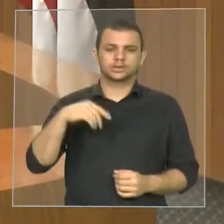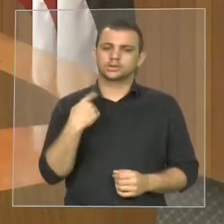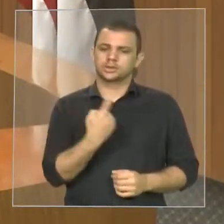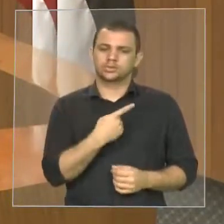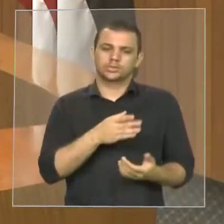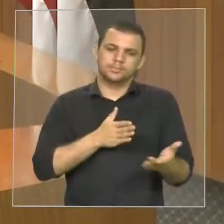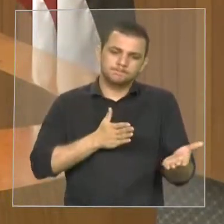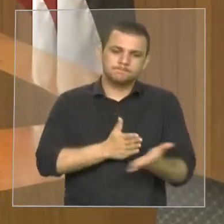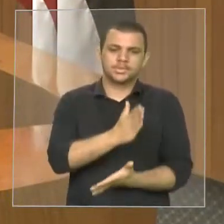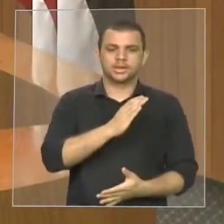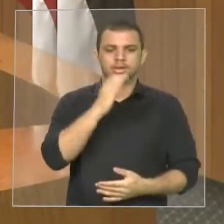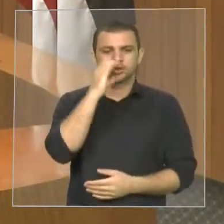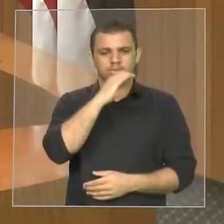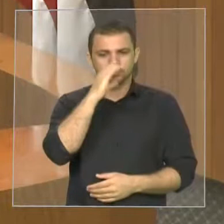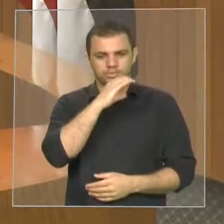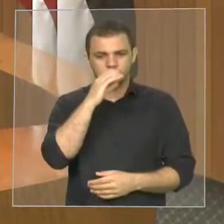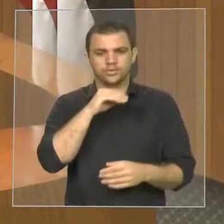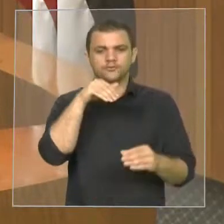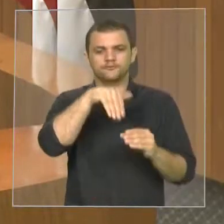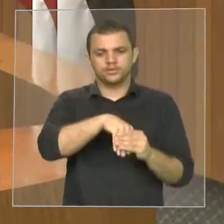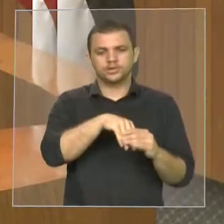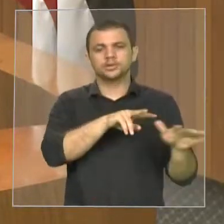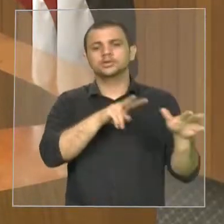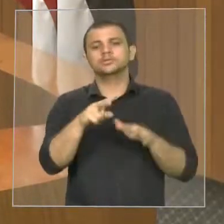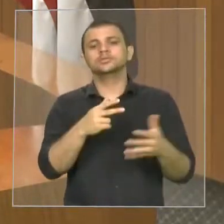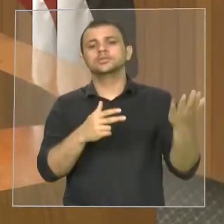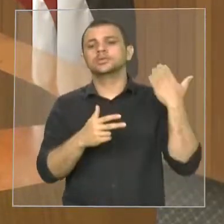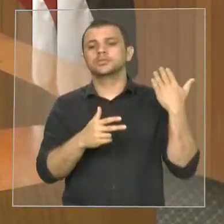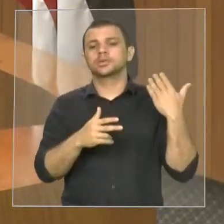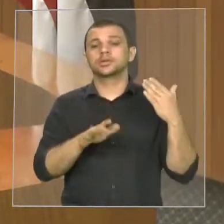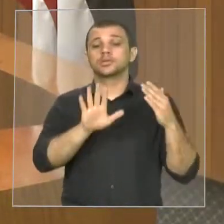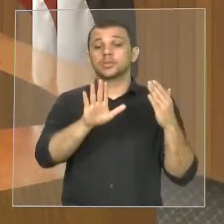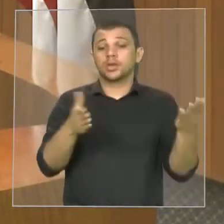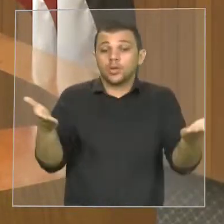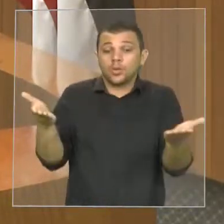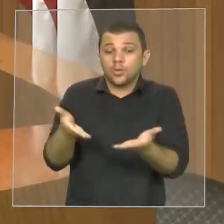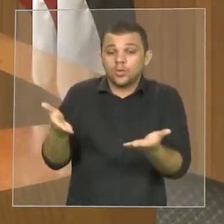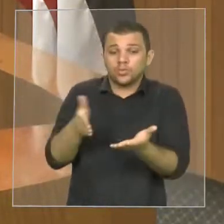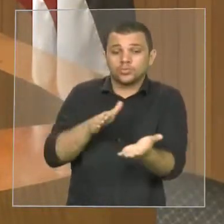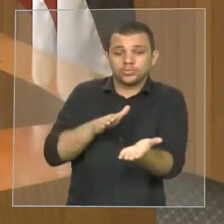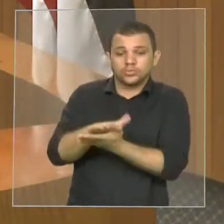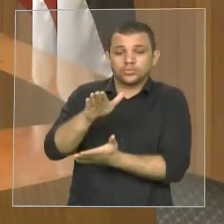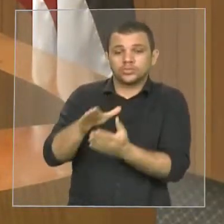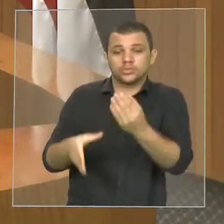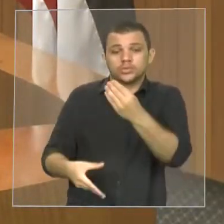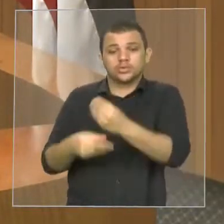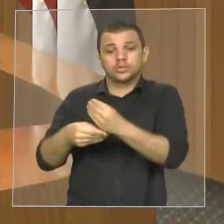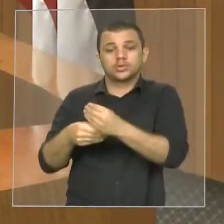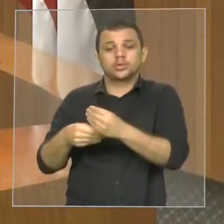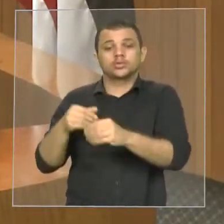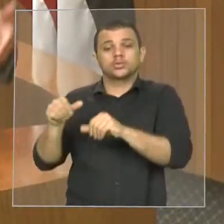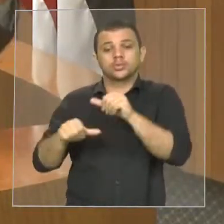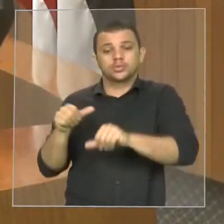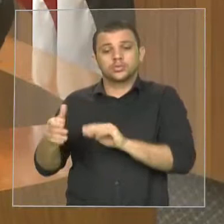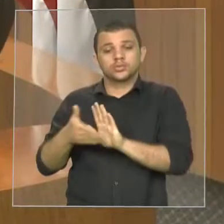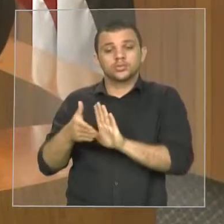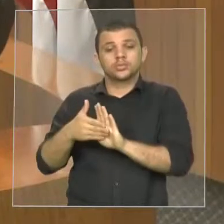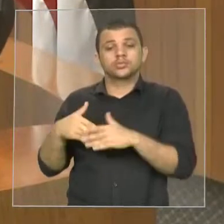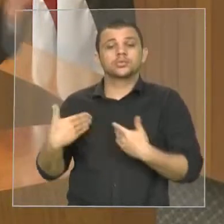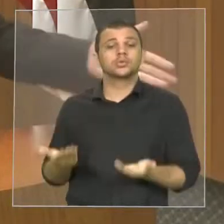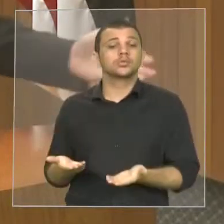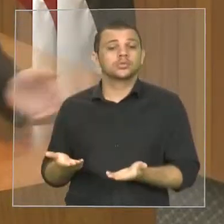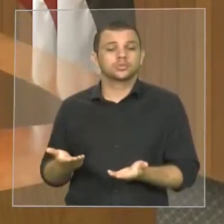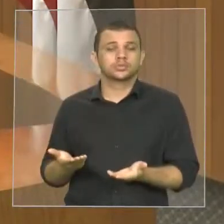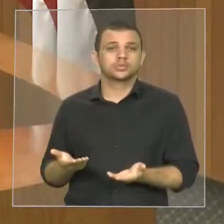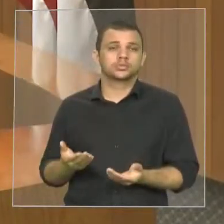urgência e votado esse projeto na semana passada? Se só hoje foi publicada a emenda com as alterações propostas. Isso é a